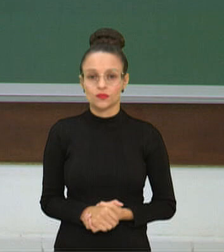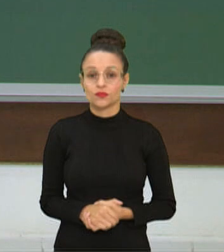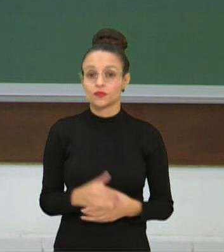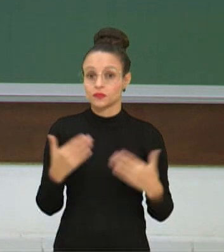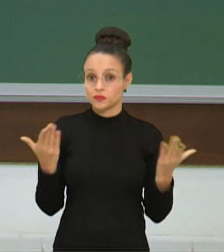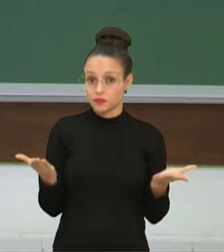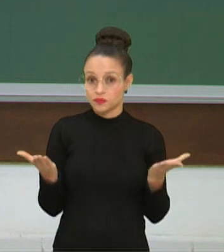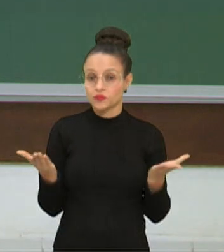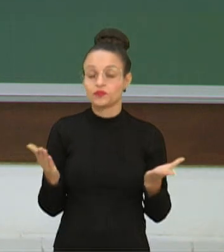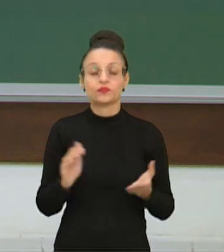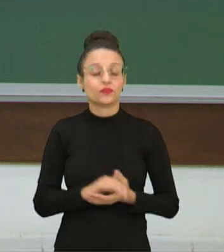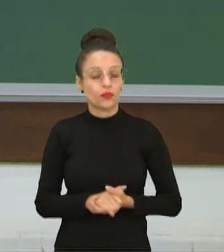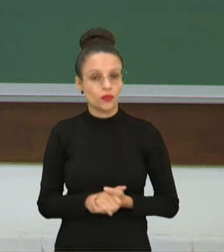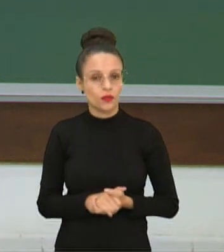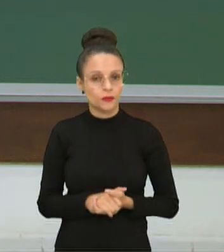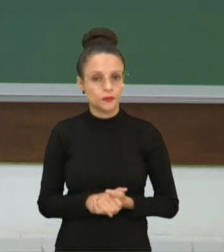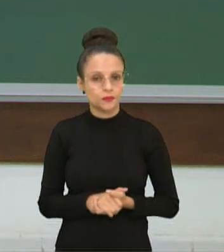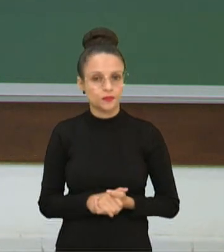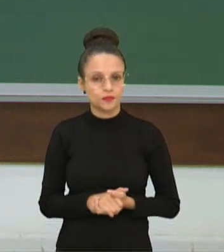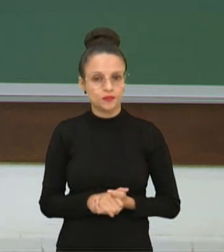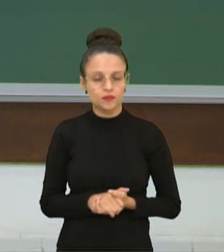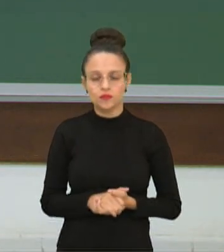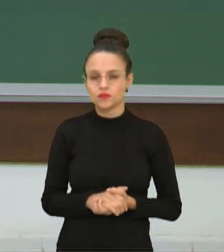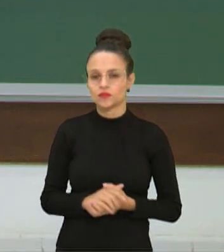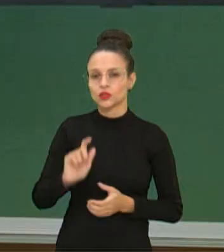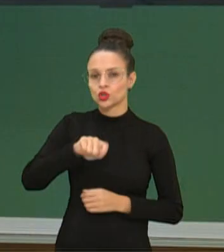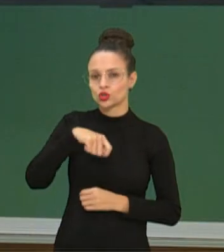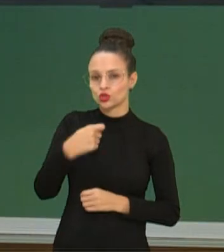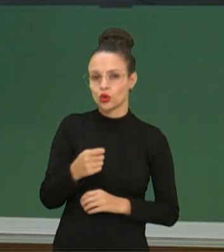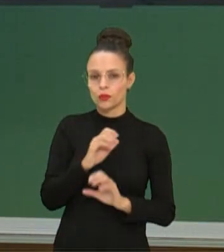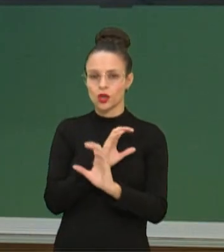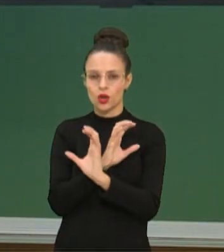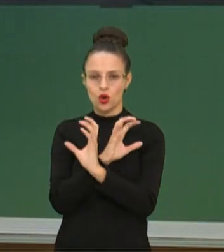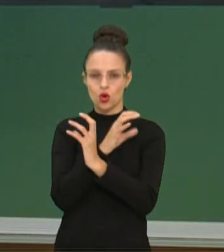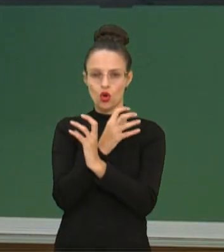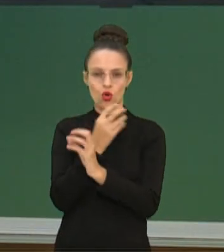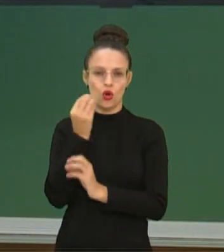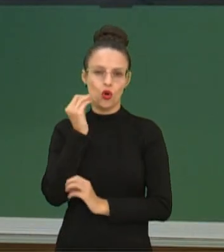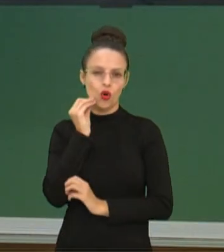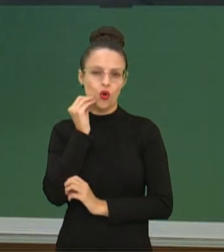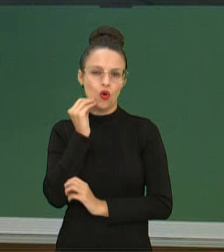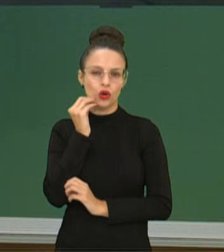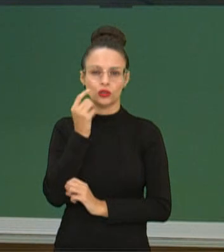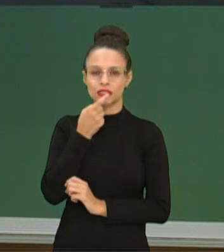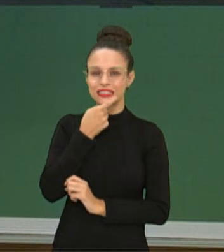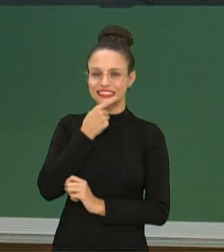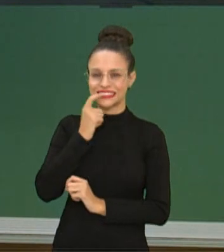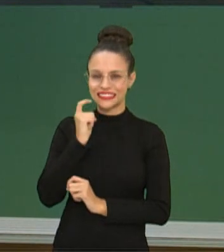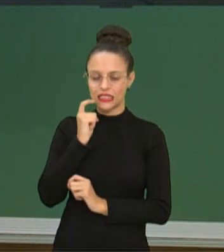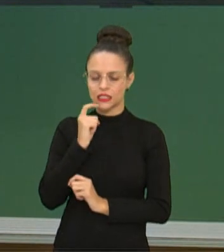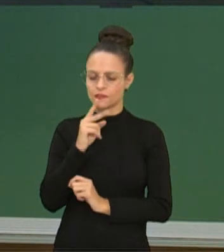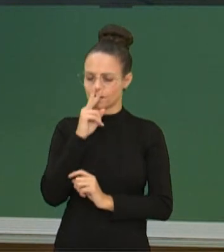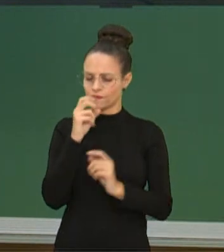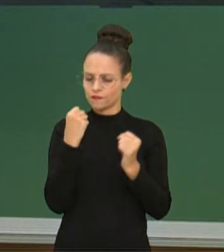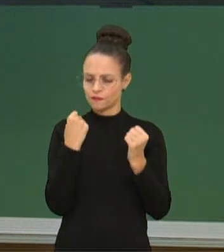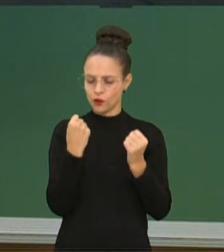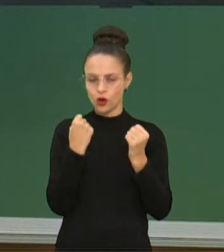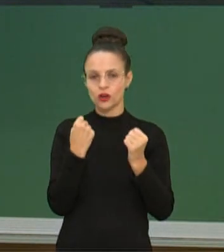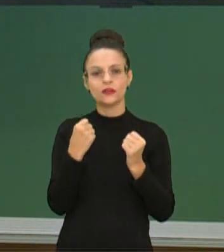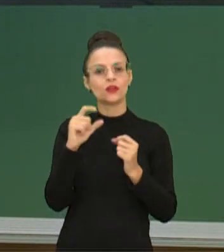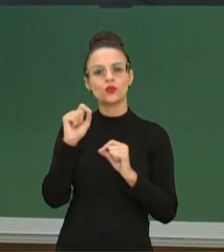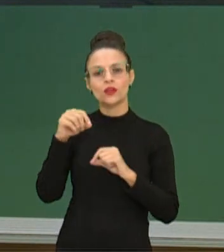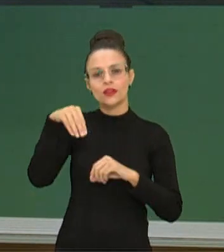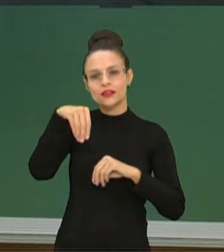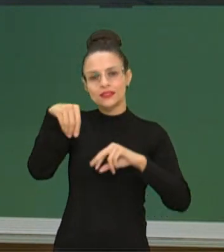E então, quando a gente fala em ossos e dentes, para que, né, eles estejam fortalecidos, o mineral envolvido